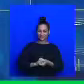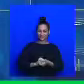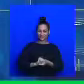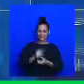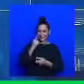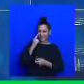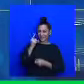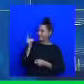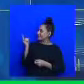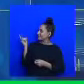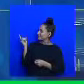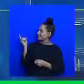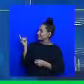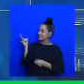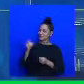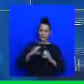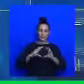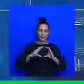Aí!